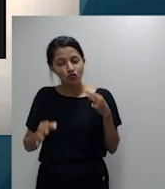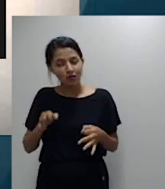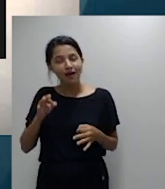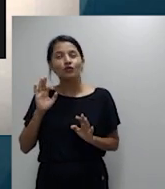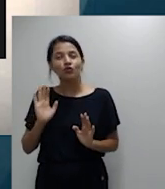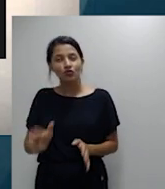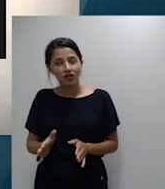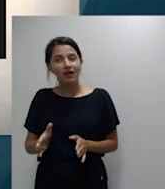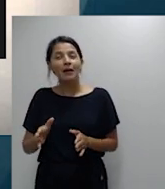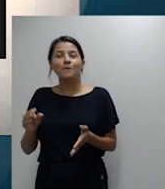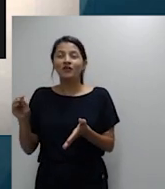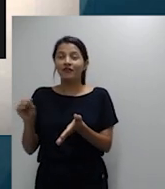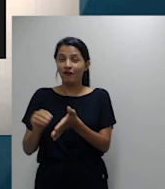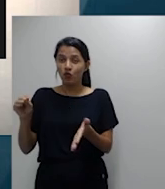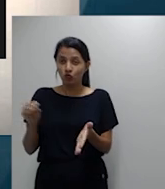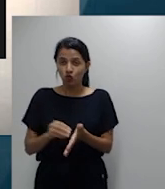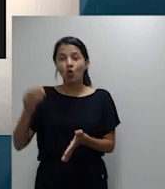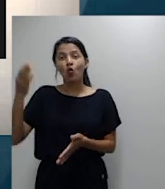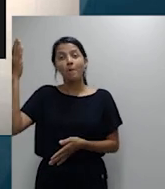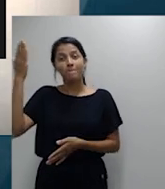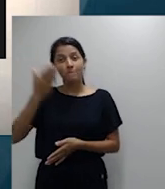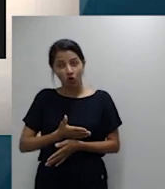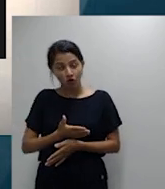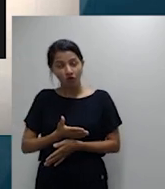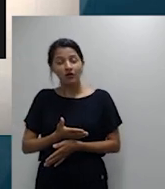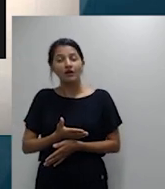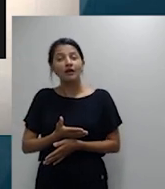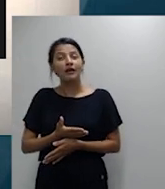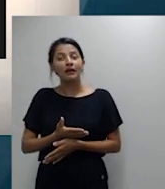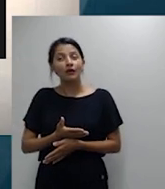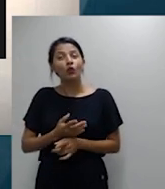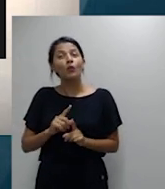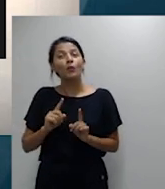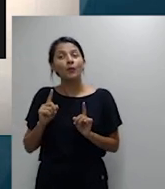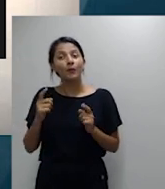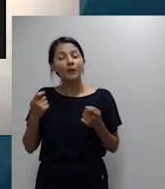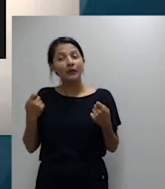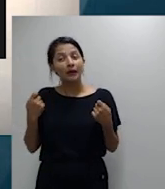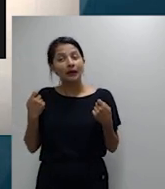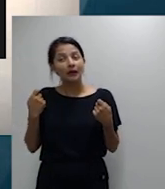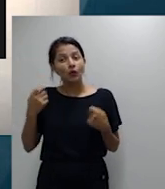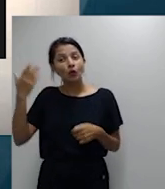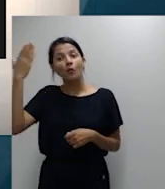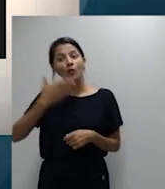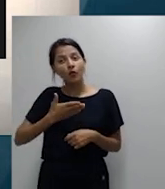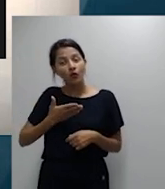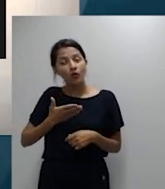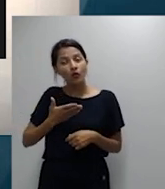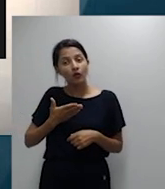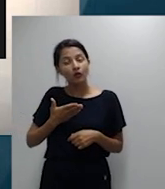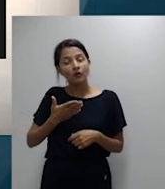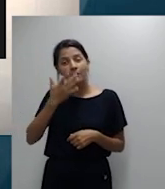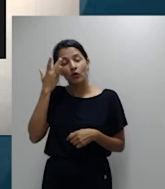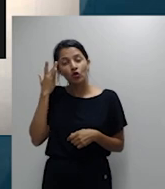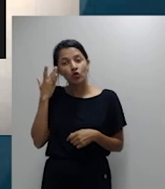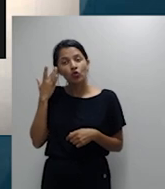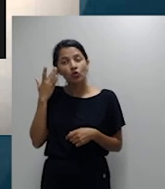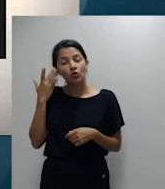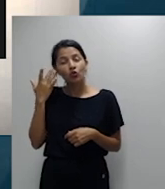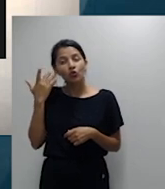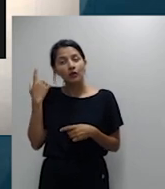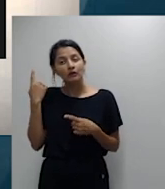por ausência de provas no mínimo comprova a vossa do recorrente a